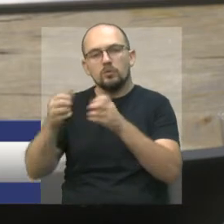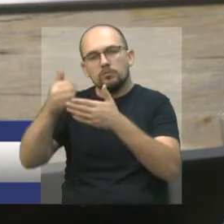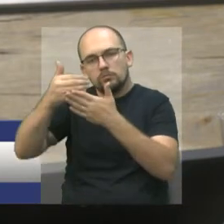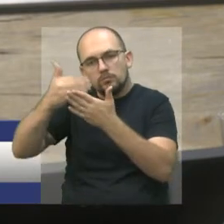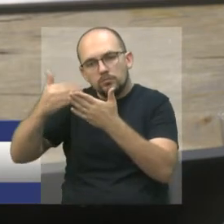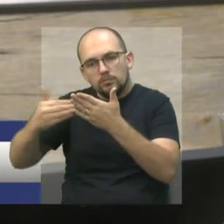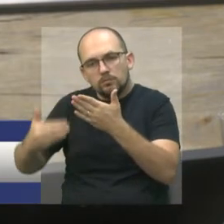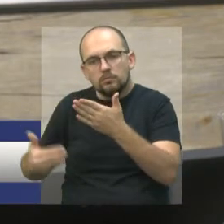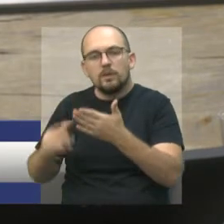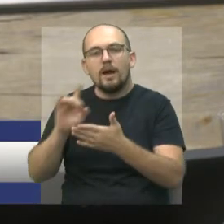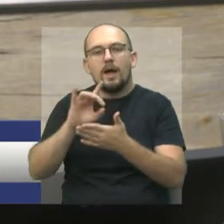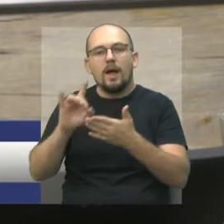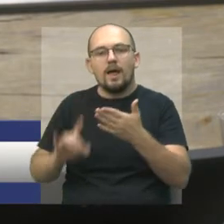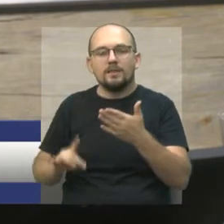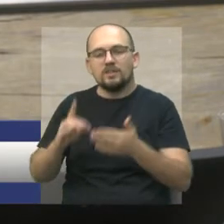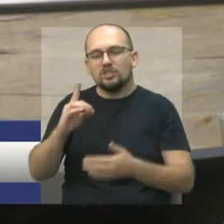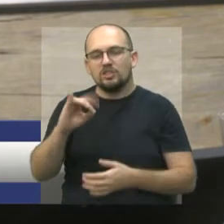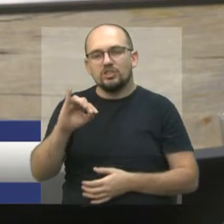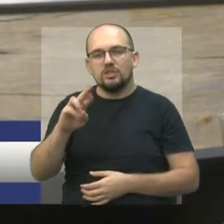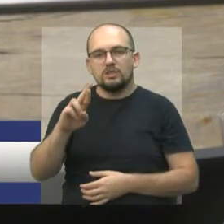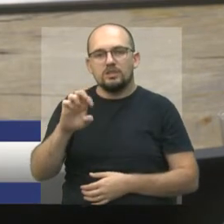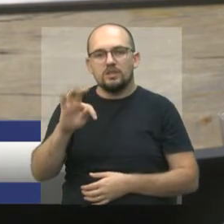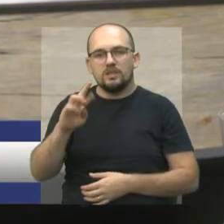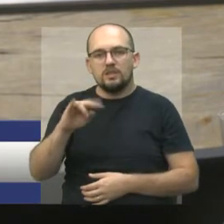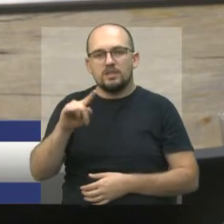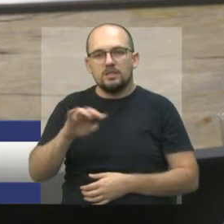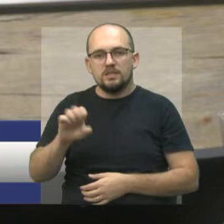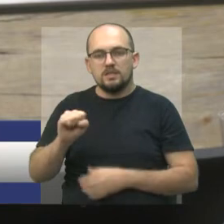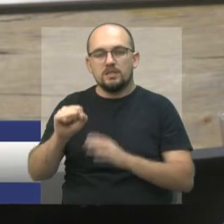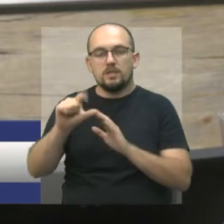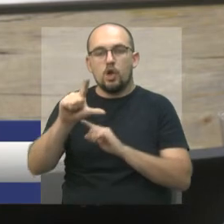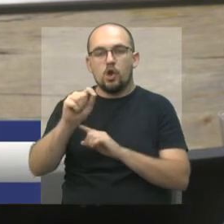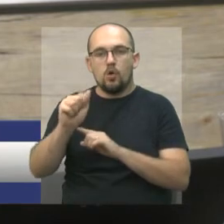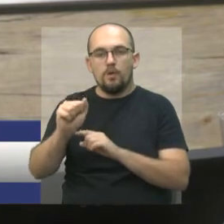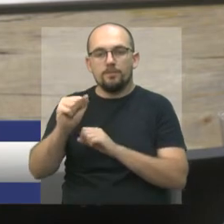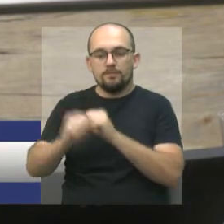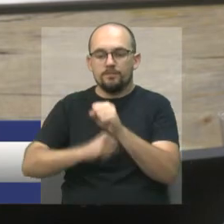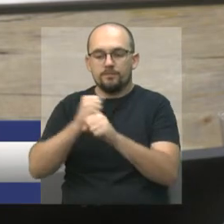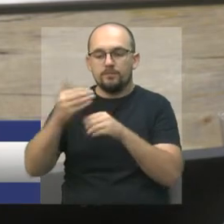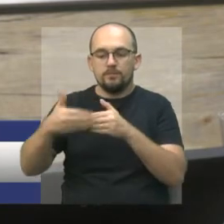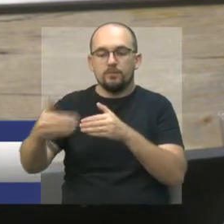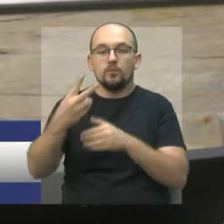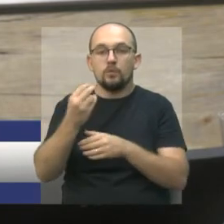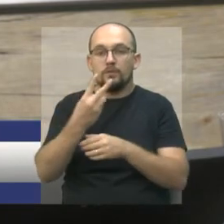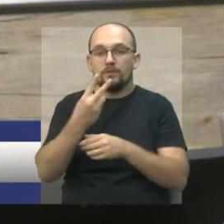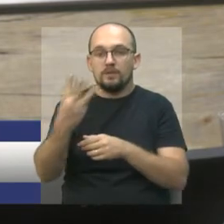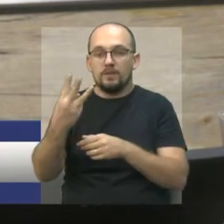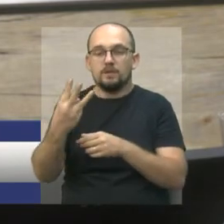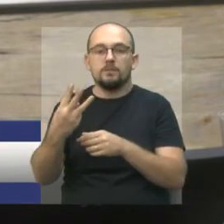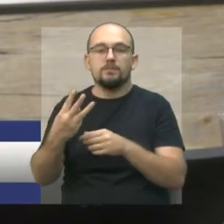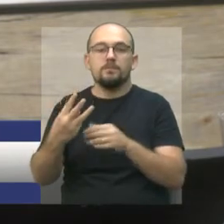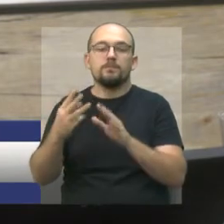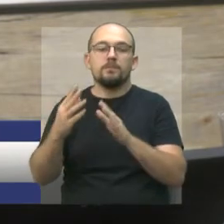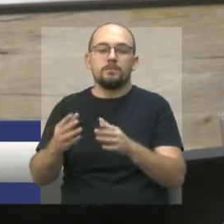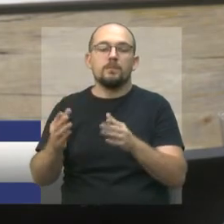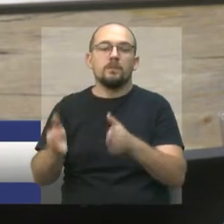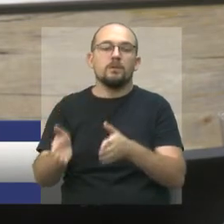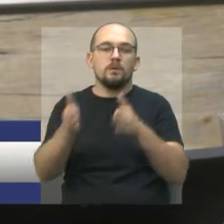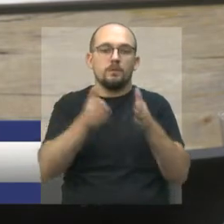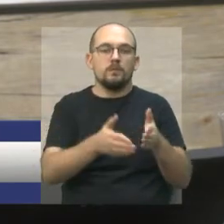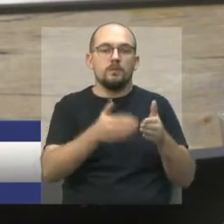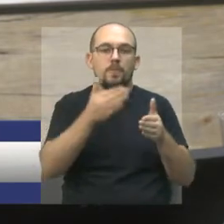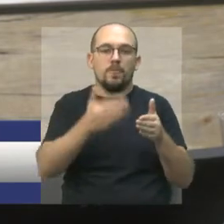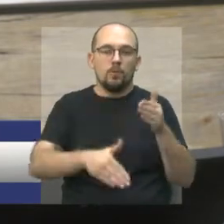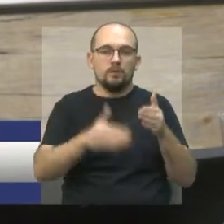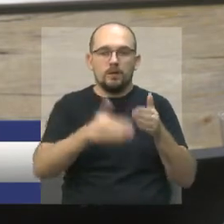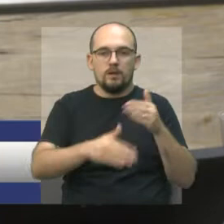a elaboração e execução da lei orçamentária de 2023, e parecer pela contrariedade das emendas aqui